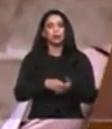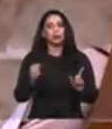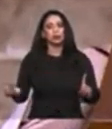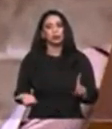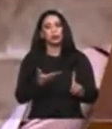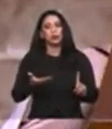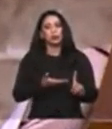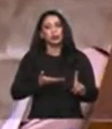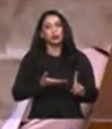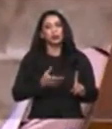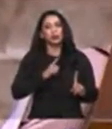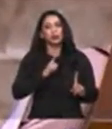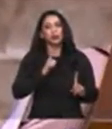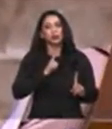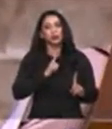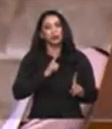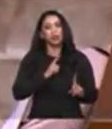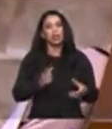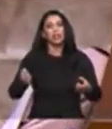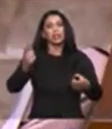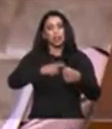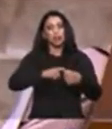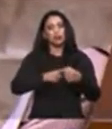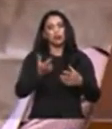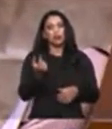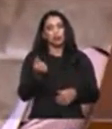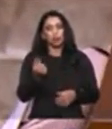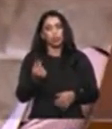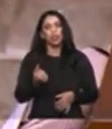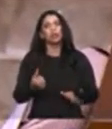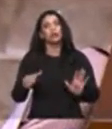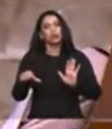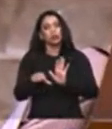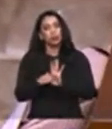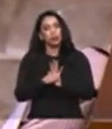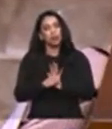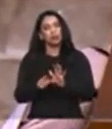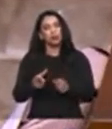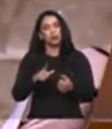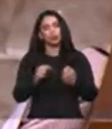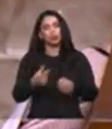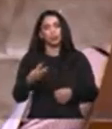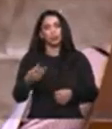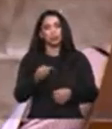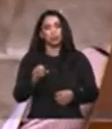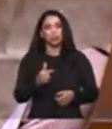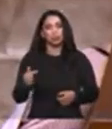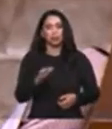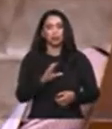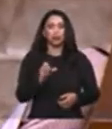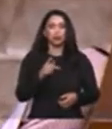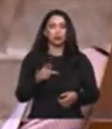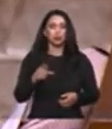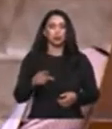réus, a reparação dos danos materiais e morais causados por suas condutas, nos termos do artigo 307 do Código de